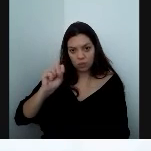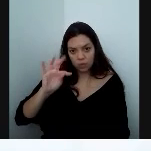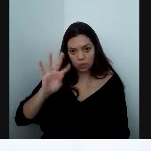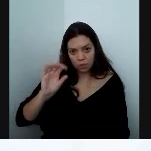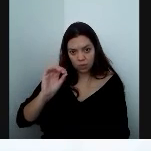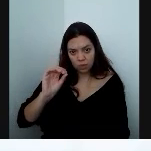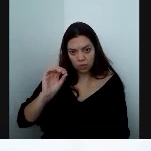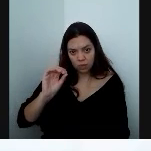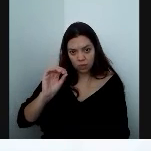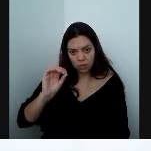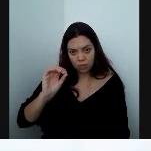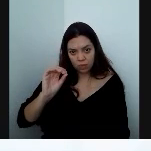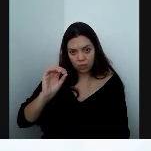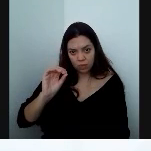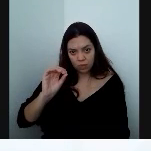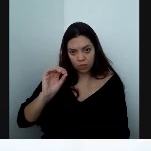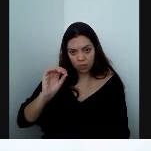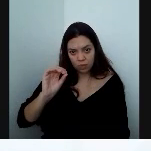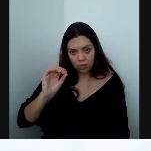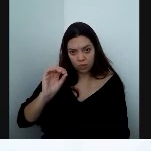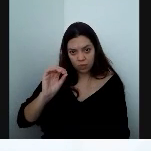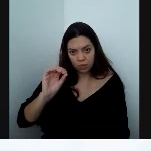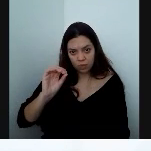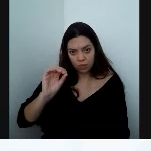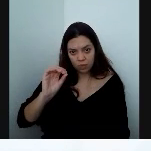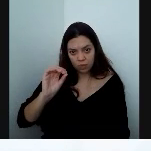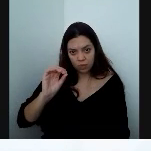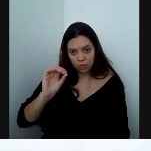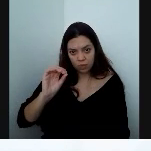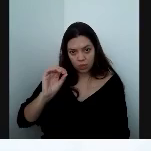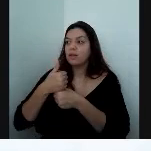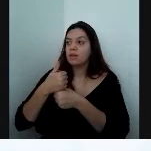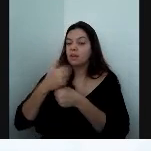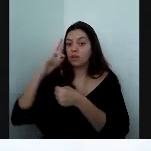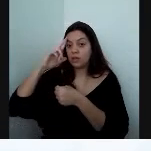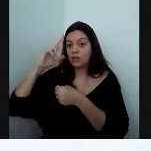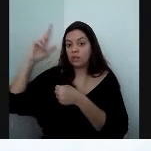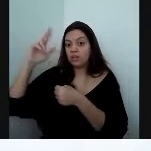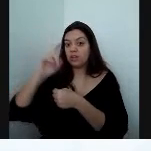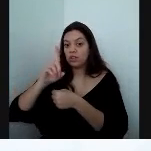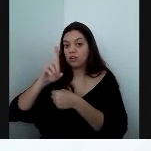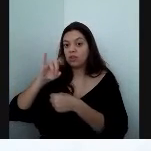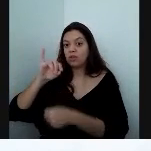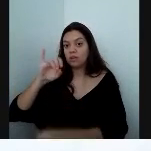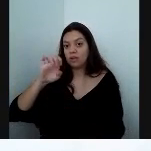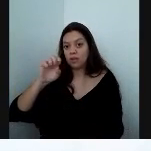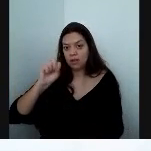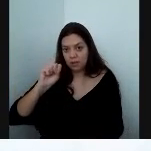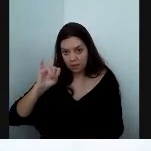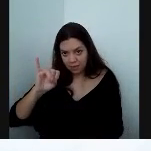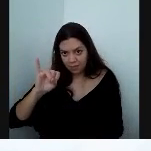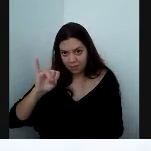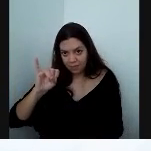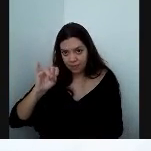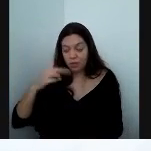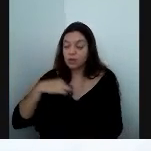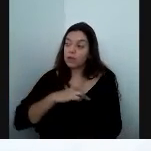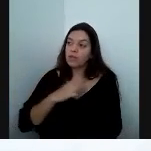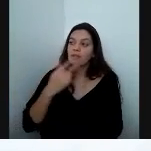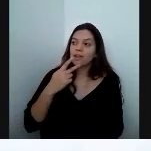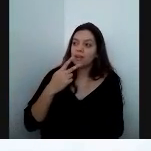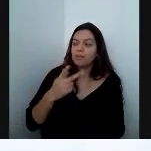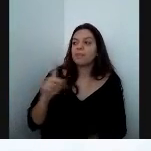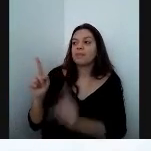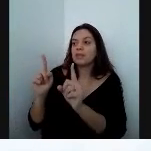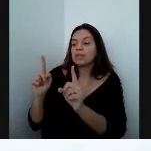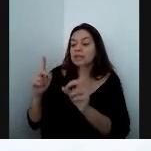do Diese, sobre um evento, ainda em março, o evento das mulheres, e aqui em Curitiba a gente fala direto com o Sandro, né? Então, a gente tem uma ligação